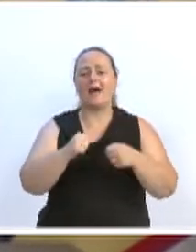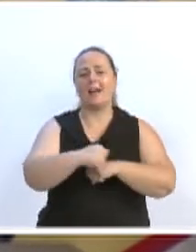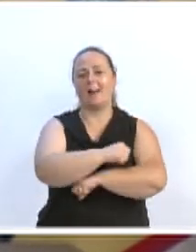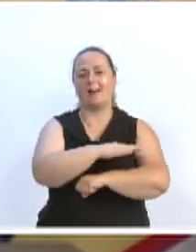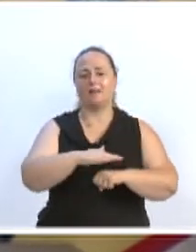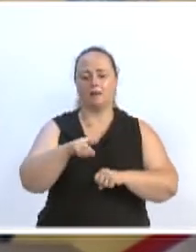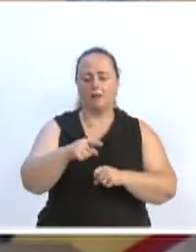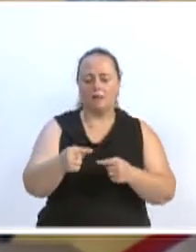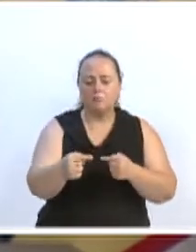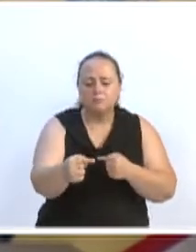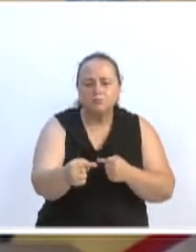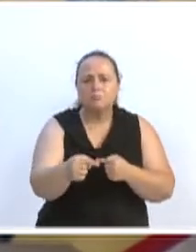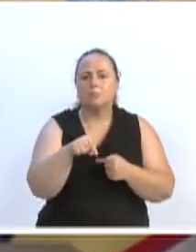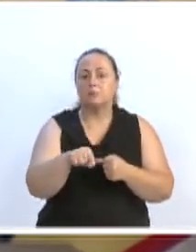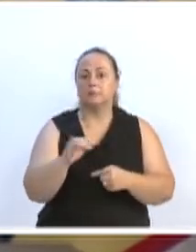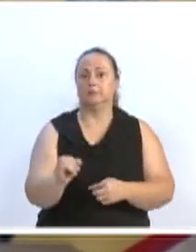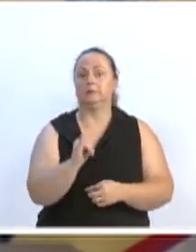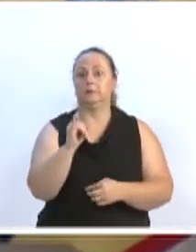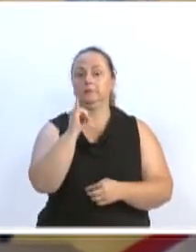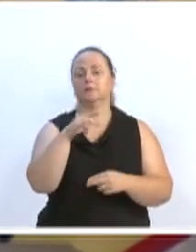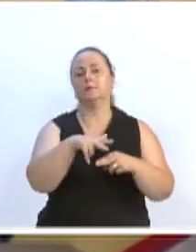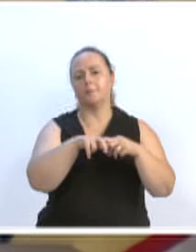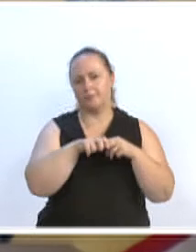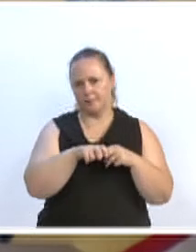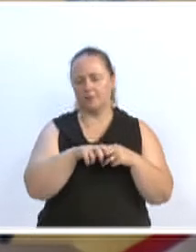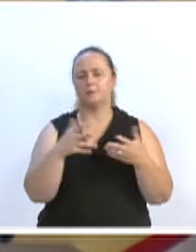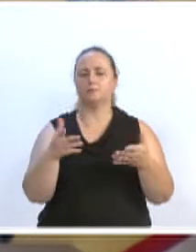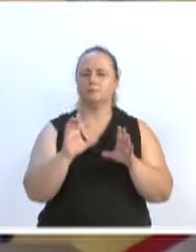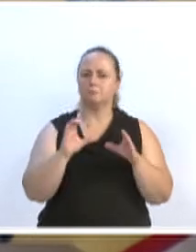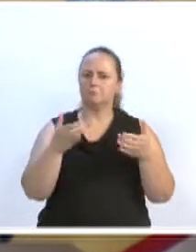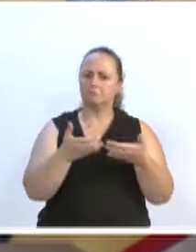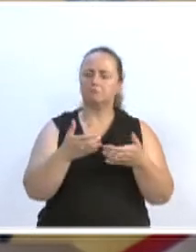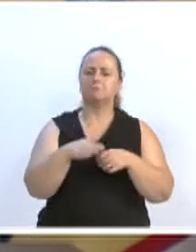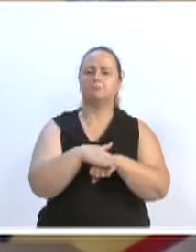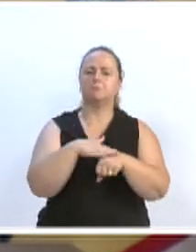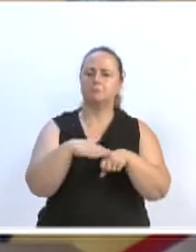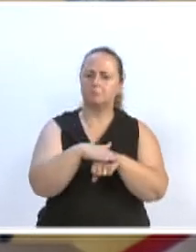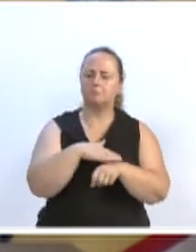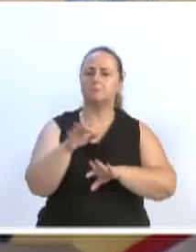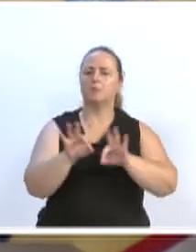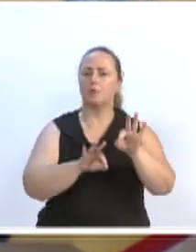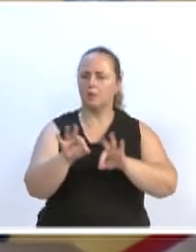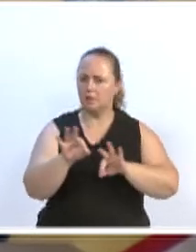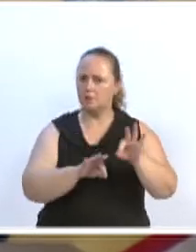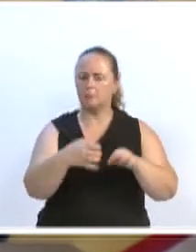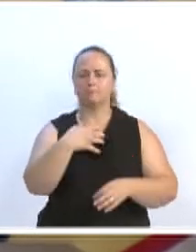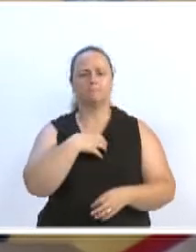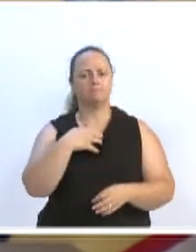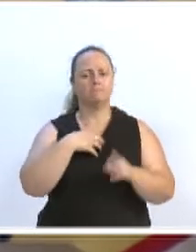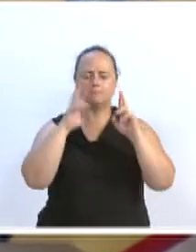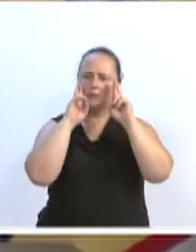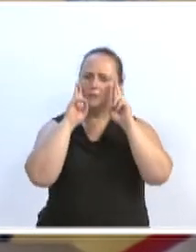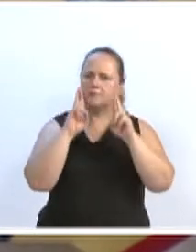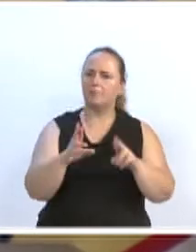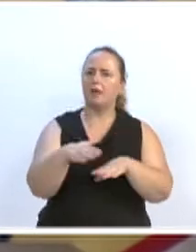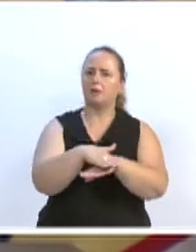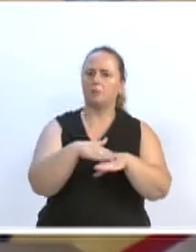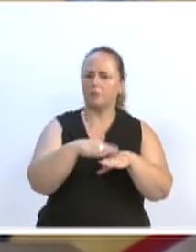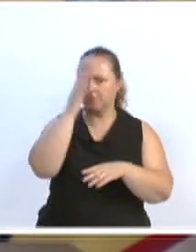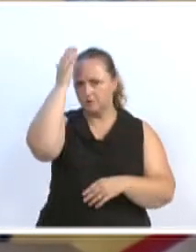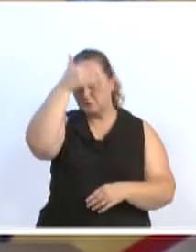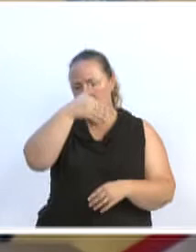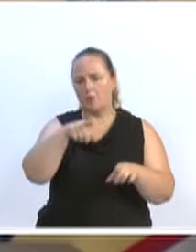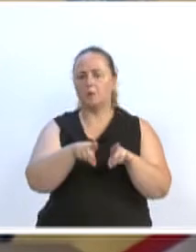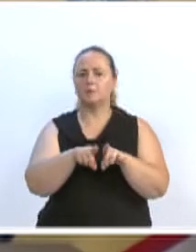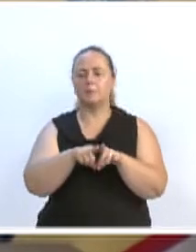comunidade se organizou de uma forma ordeira uma forma bacana louco vice prefeito falou com o comigo eo vice prefeito juntamente